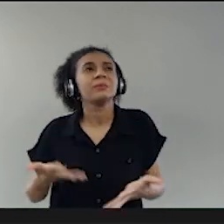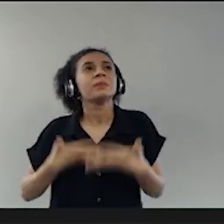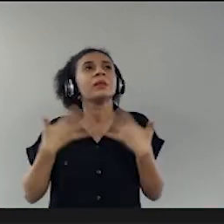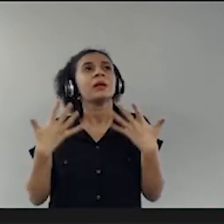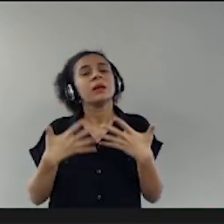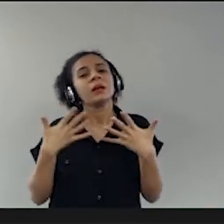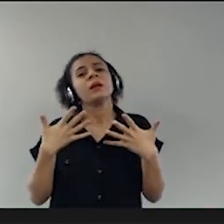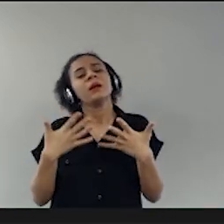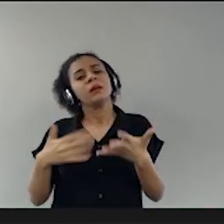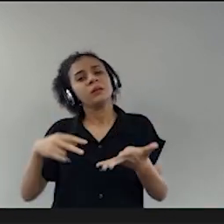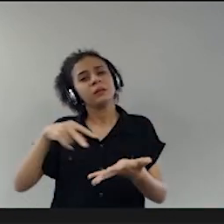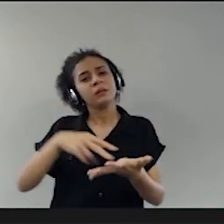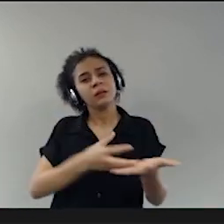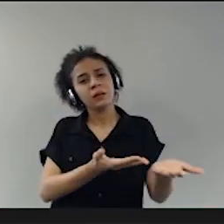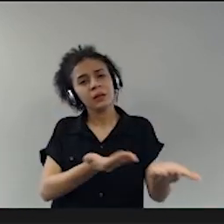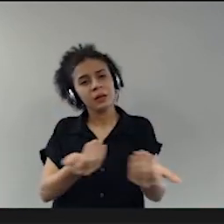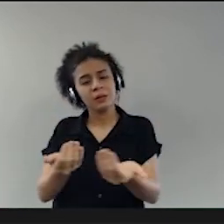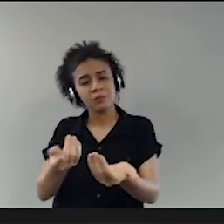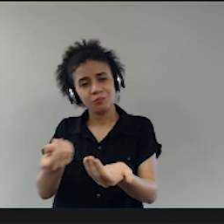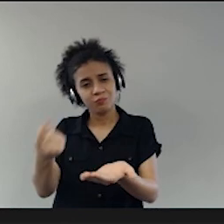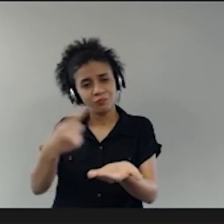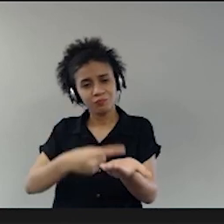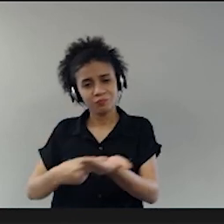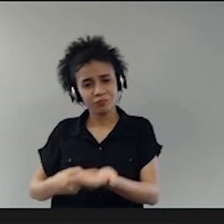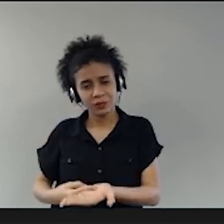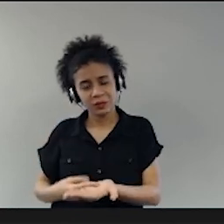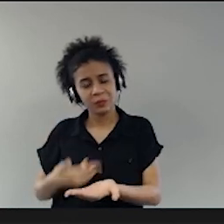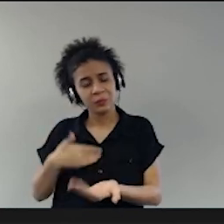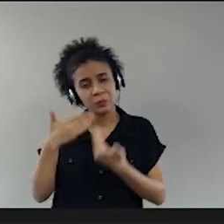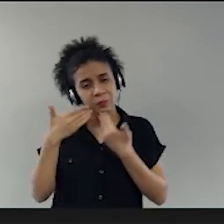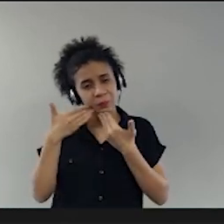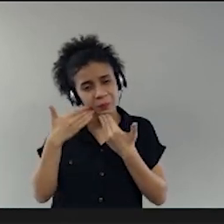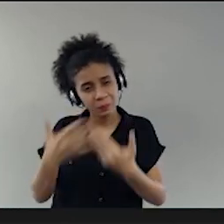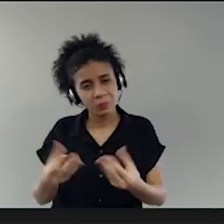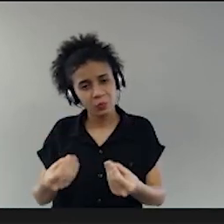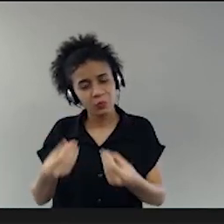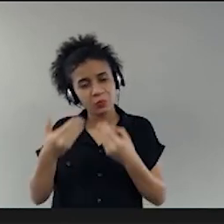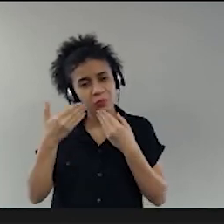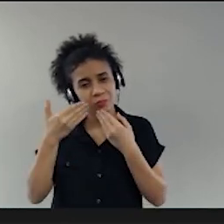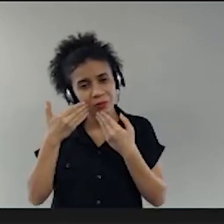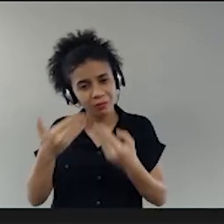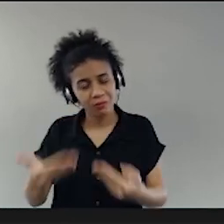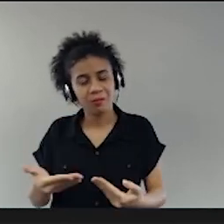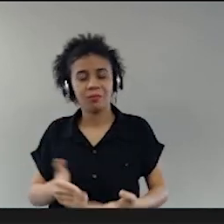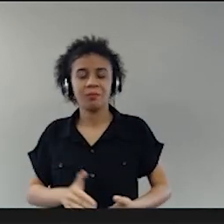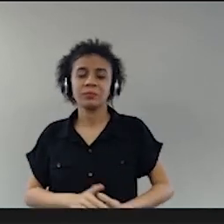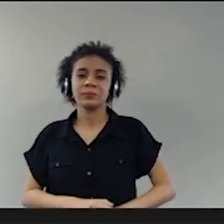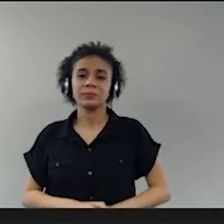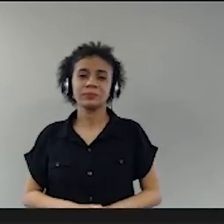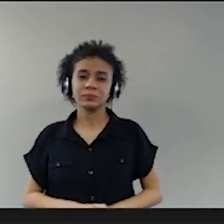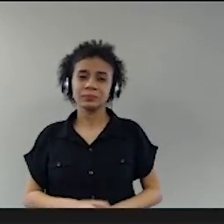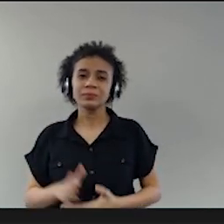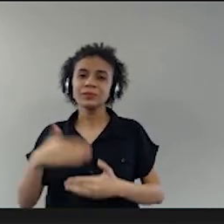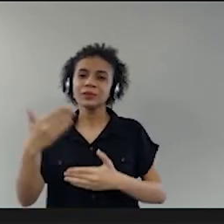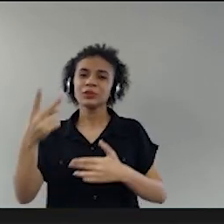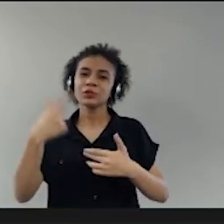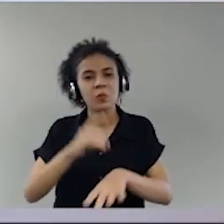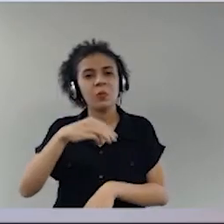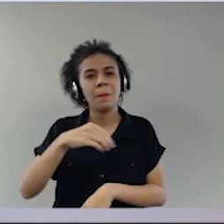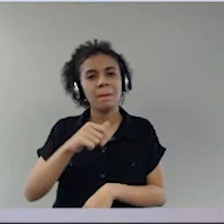honra receber os senhores neste painel. Muito obrigada e até mais